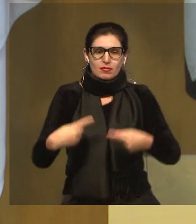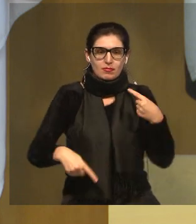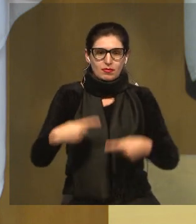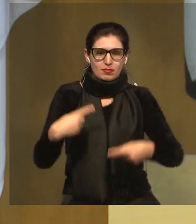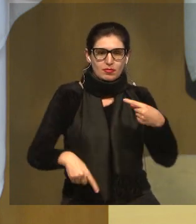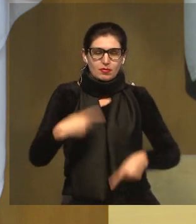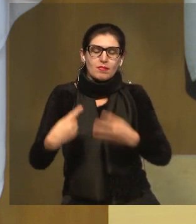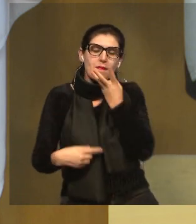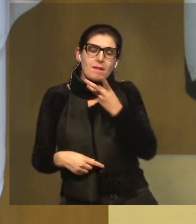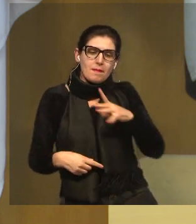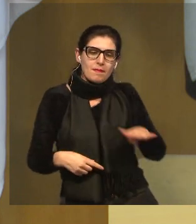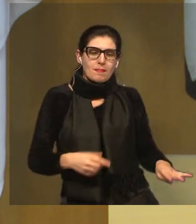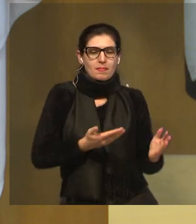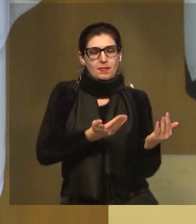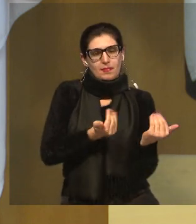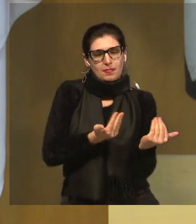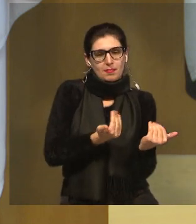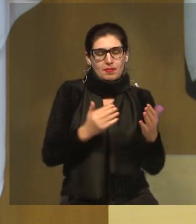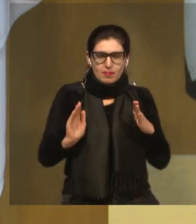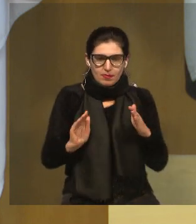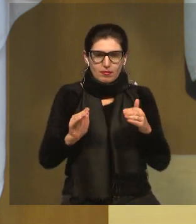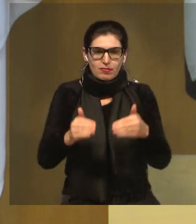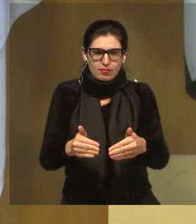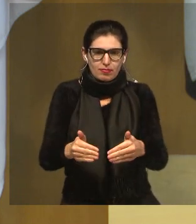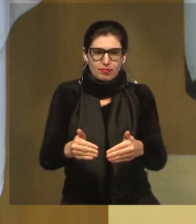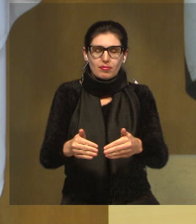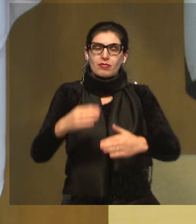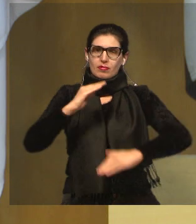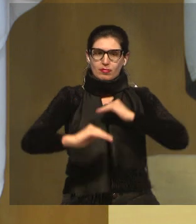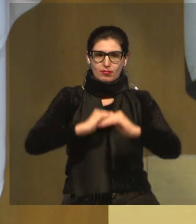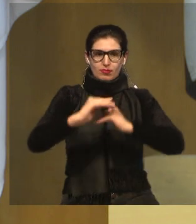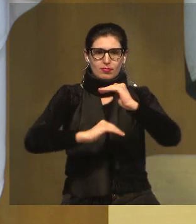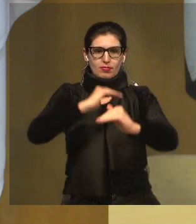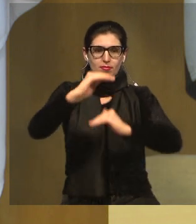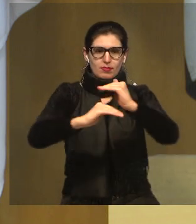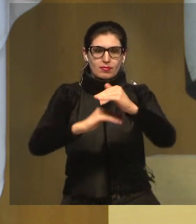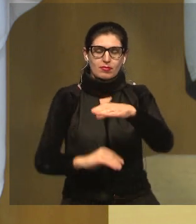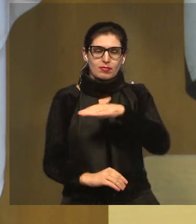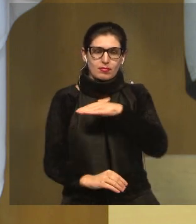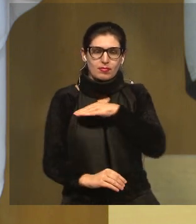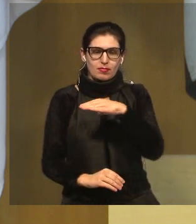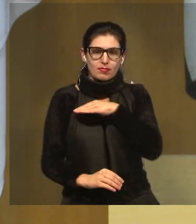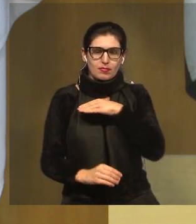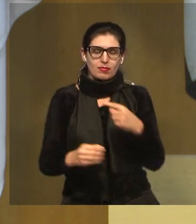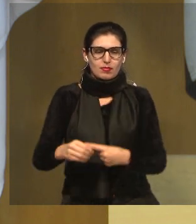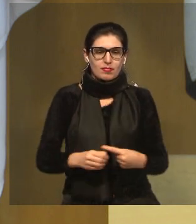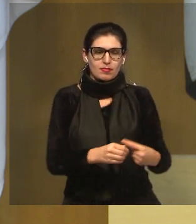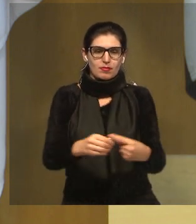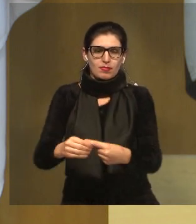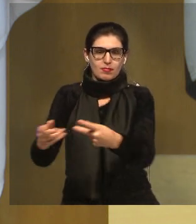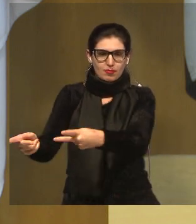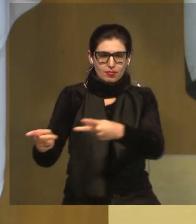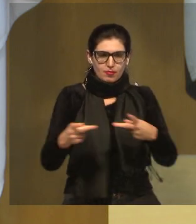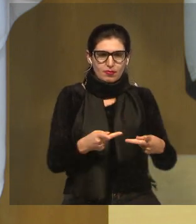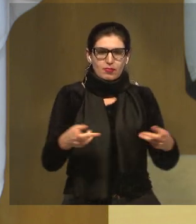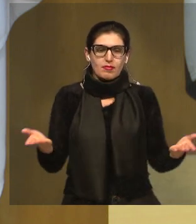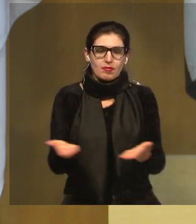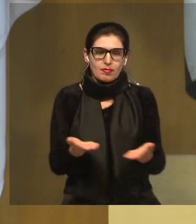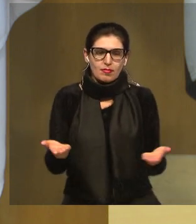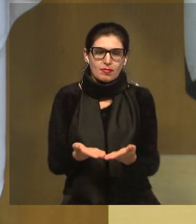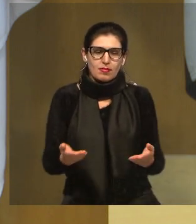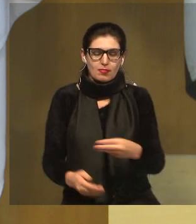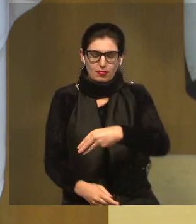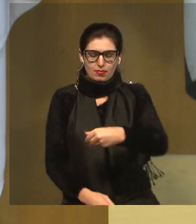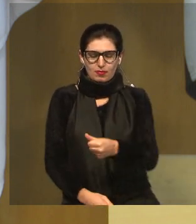as crianças e aos adolescentes desenvolvidas no município. Convidamos, neste momento, a senhora